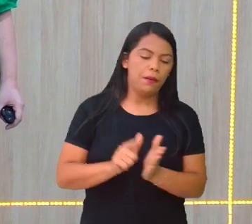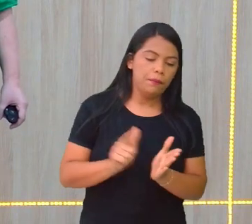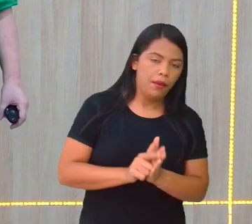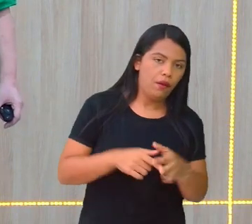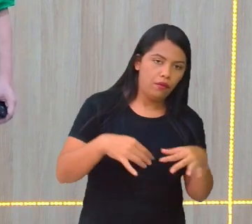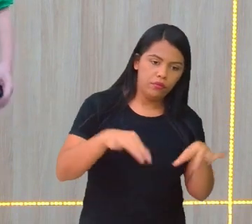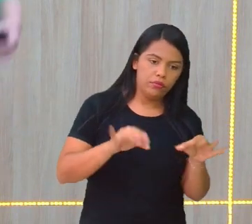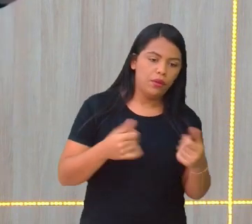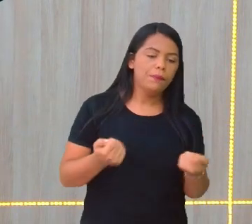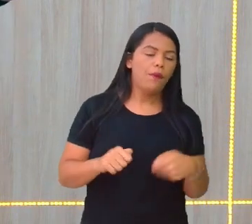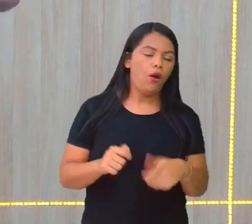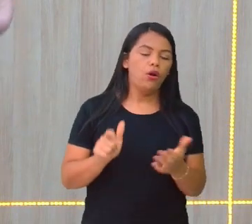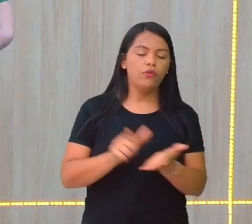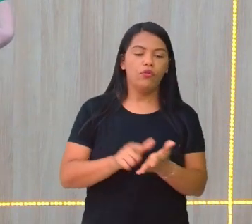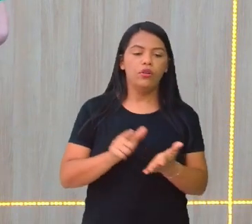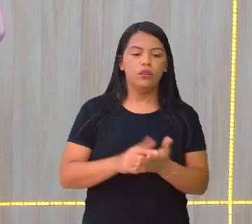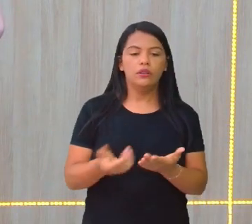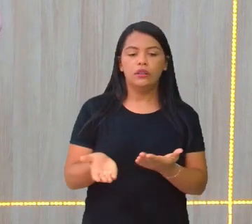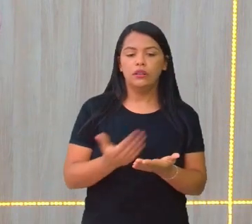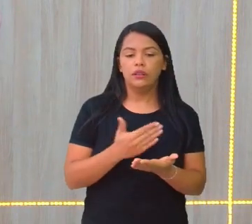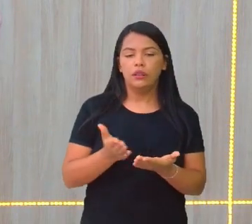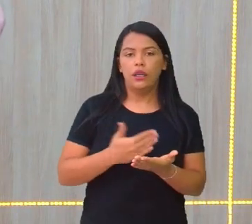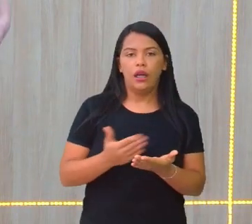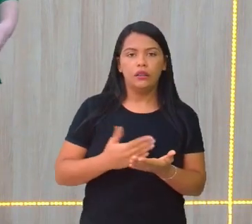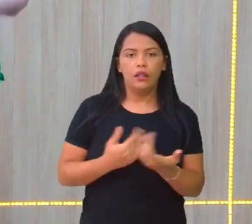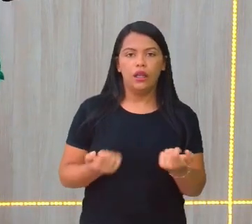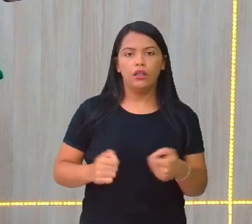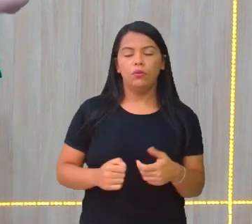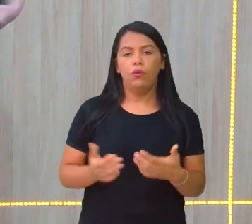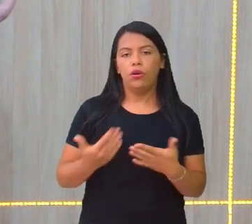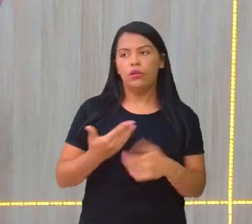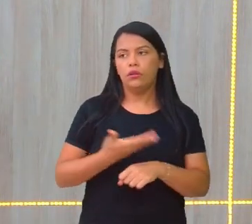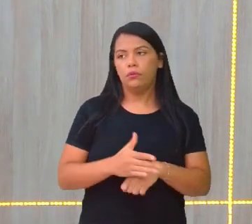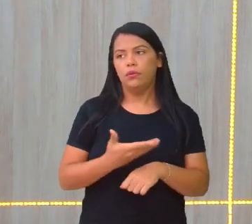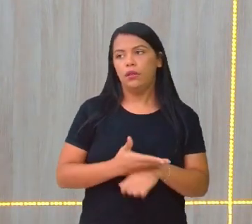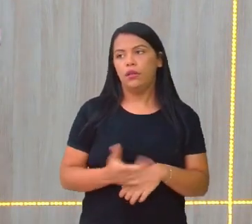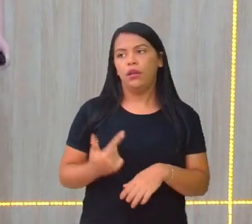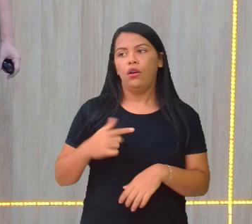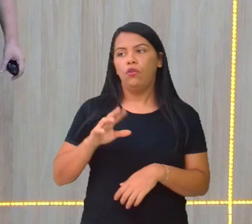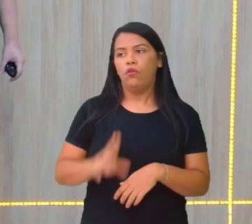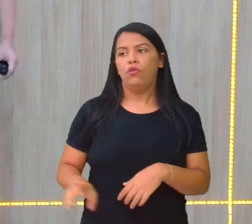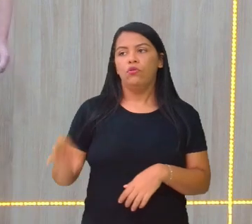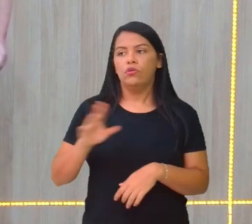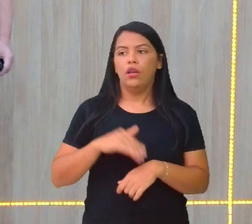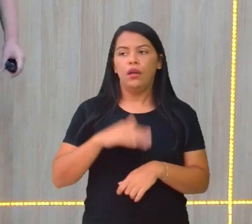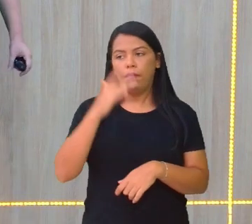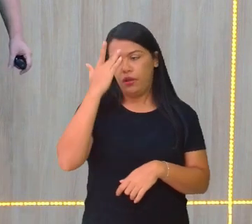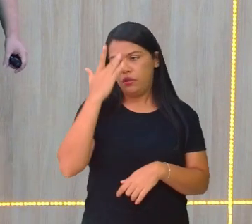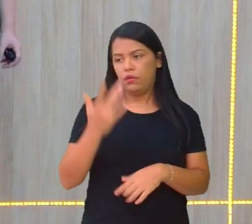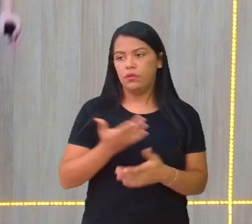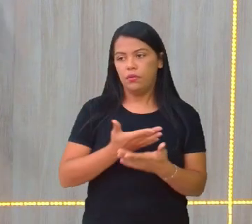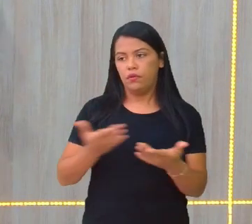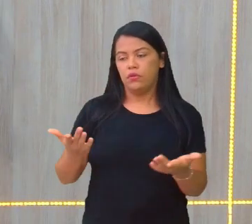folha. Pode ser de caderno, pode ser uma folha em branco. Eu vou usar as folhas em branco, fica mais fácil para vocês.